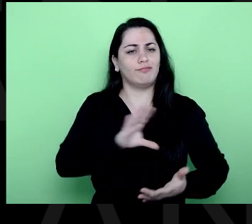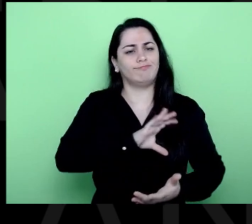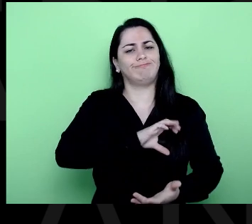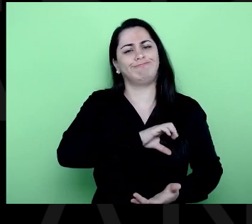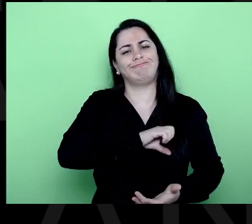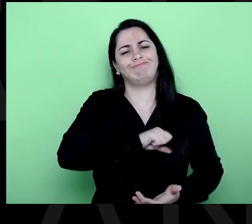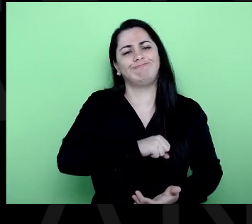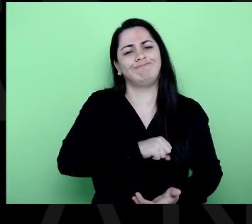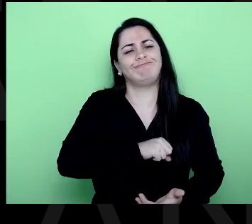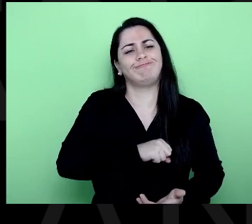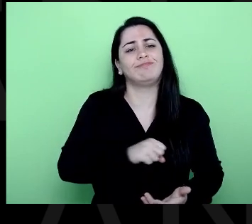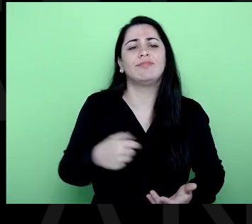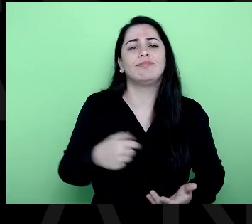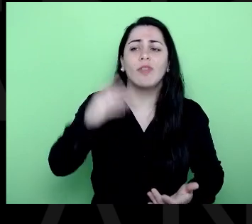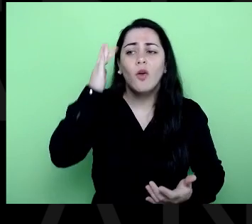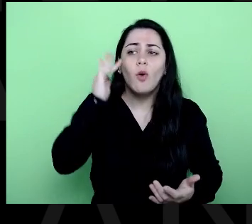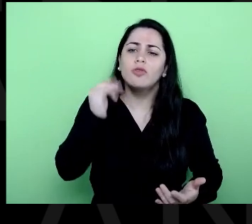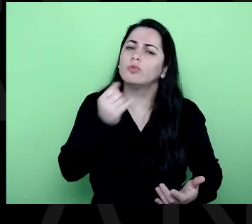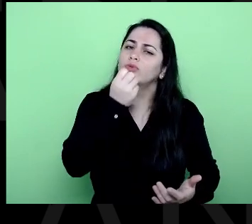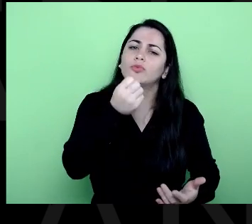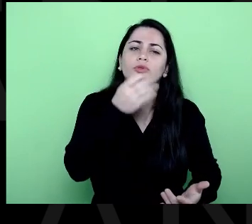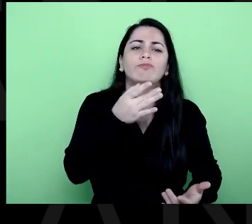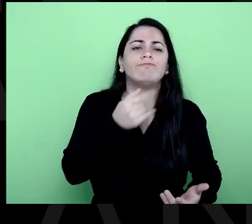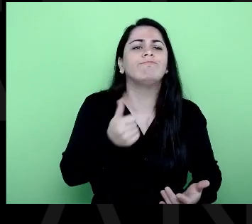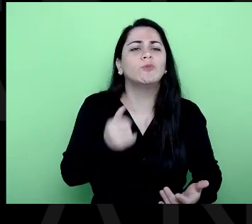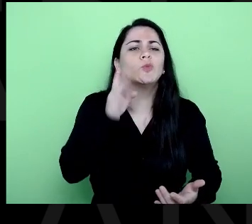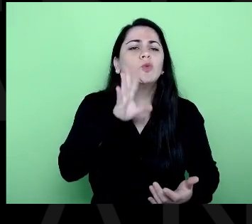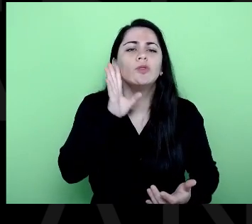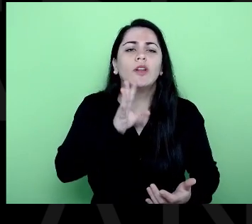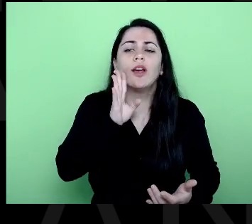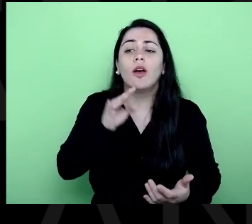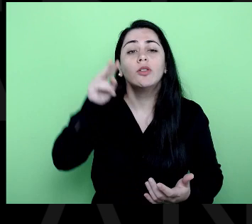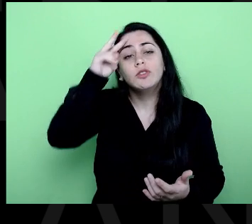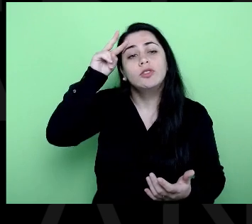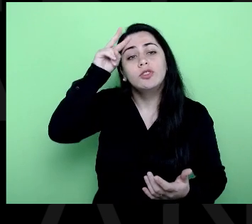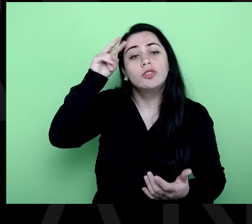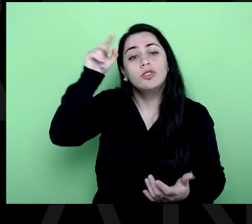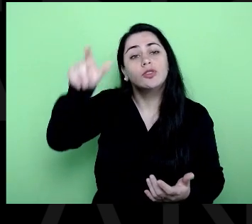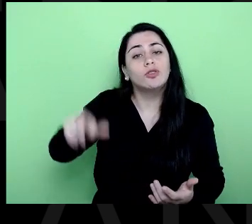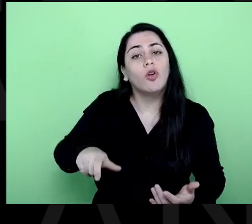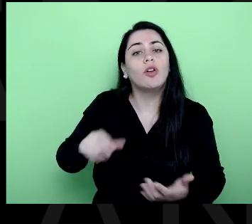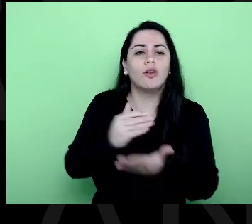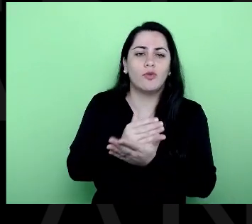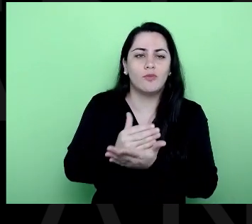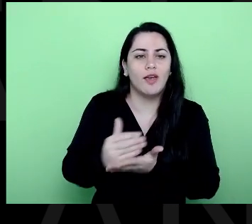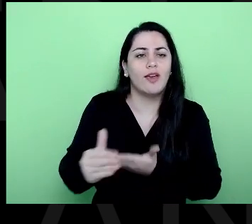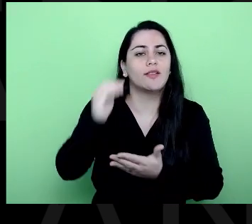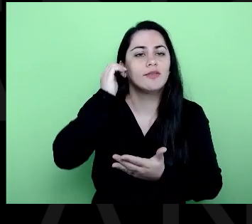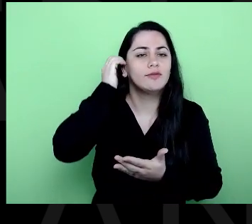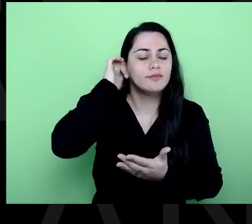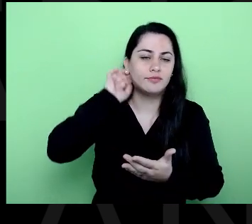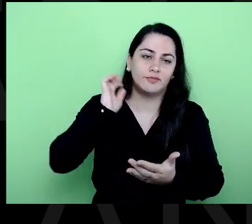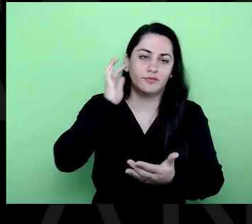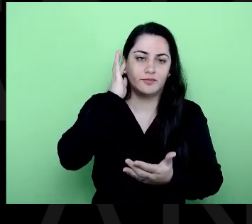muito gostoso de você entrar na história, via um personagem que te apaixone, né? Que te faça, que te abra